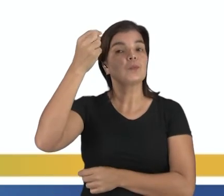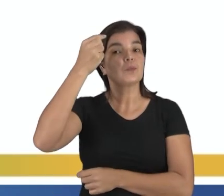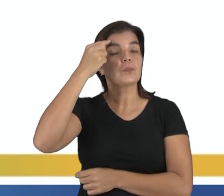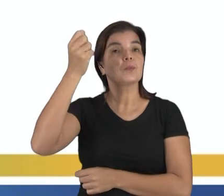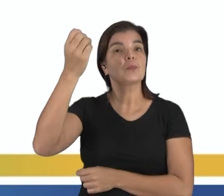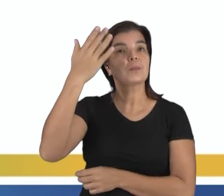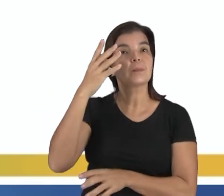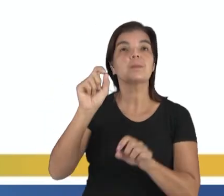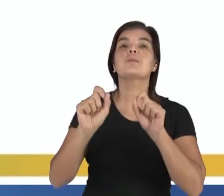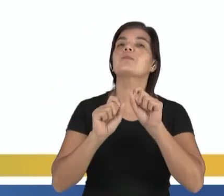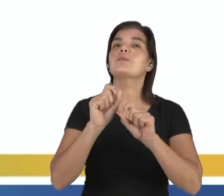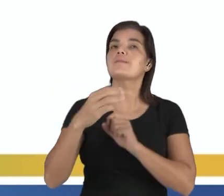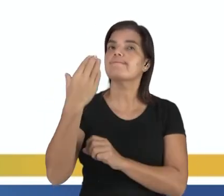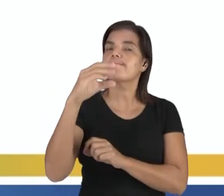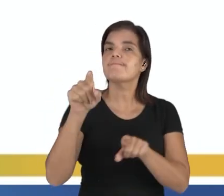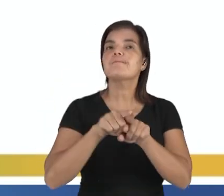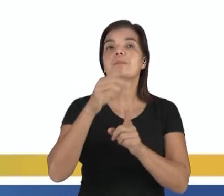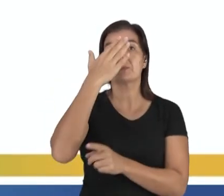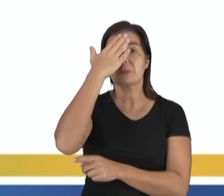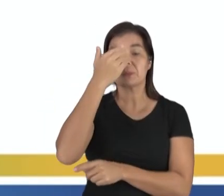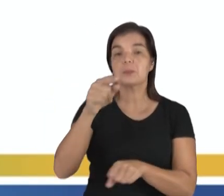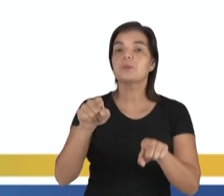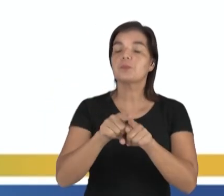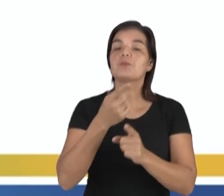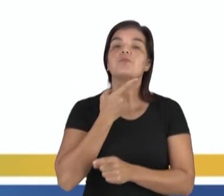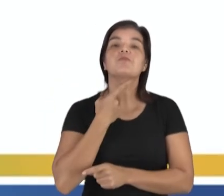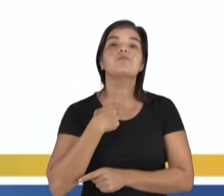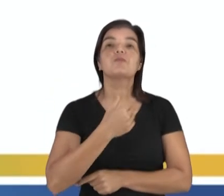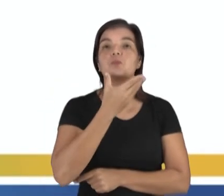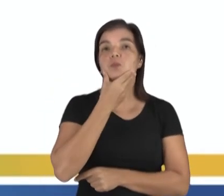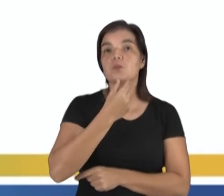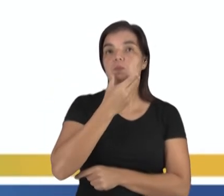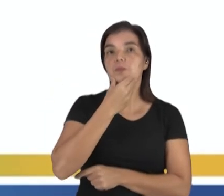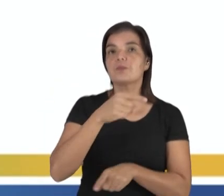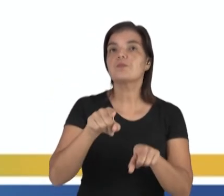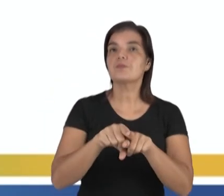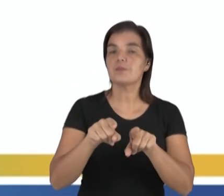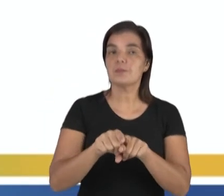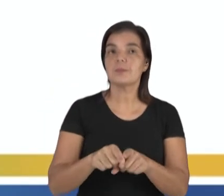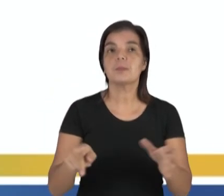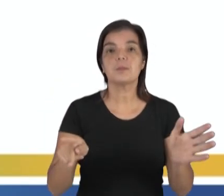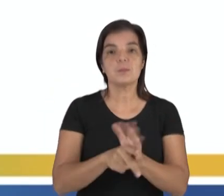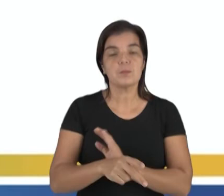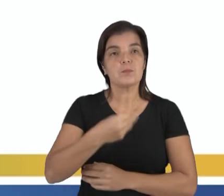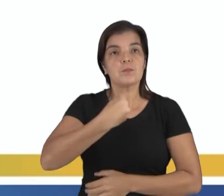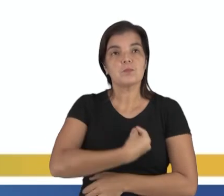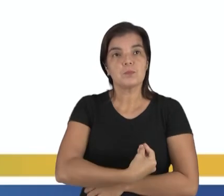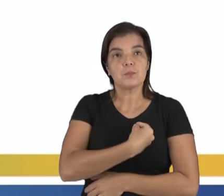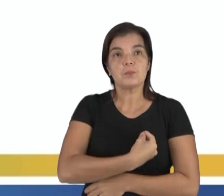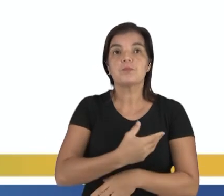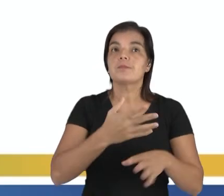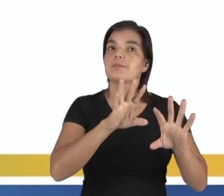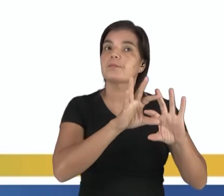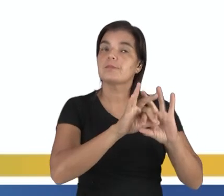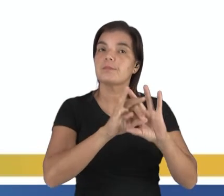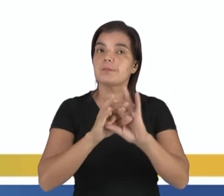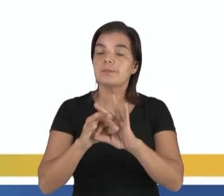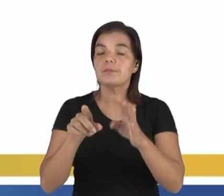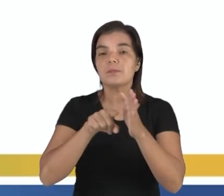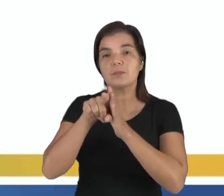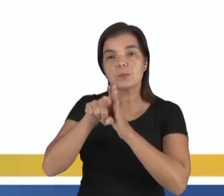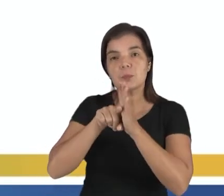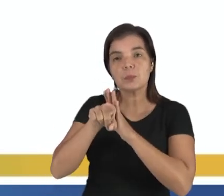ciência como uma forma de saber que almeja libertar o homem das intempéries da natureza. Nesse contexto,